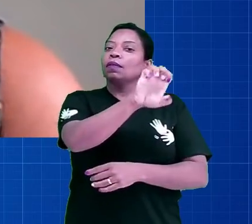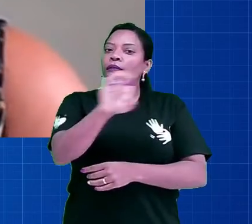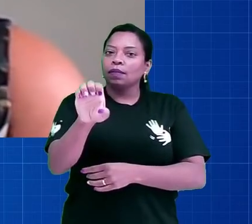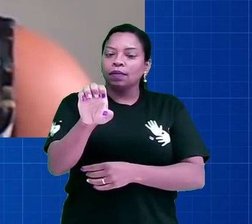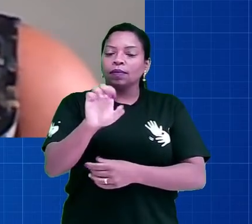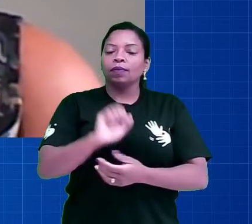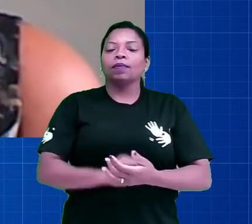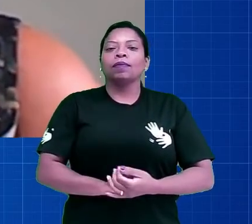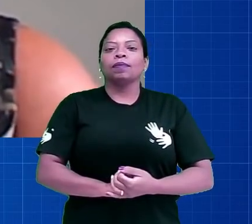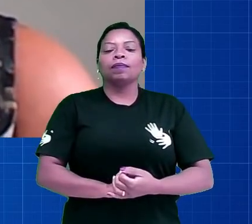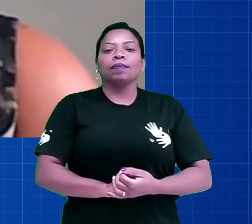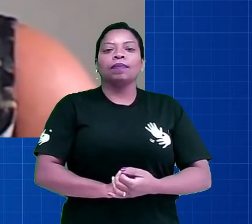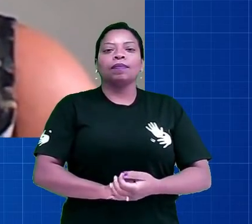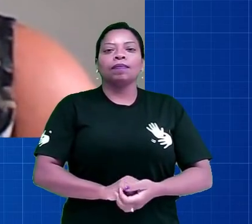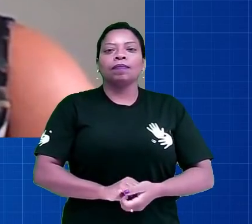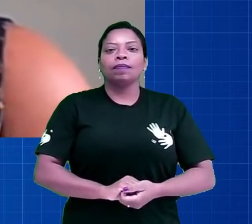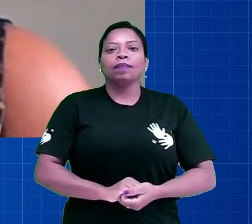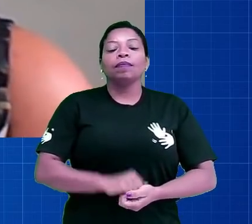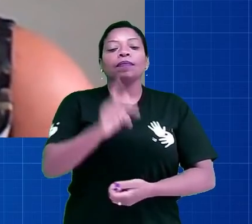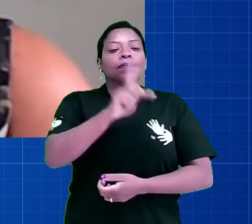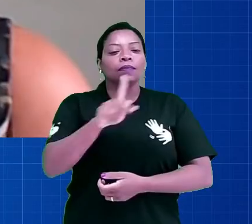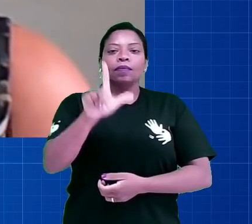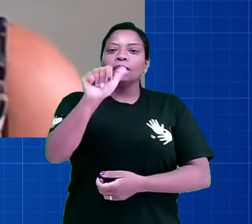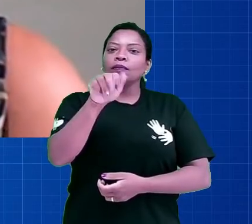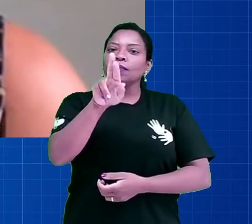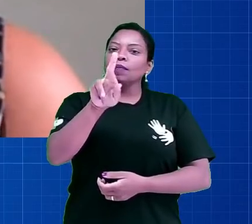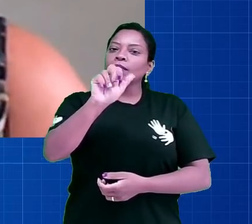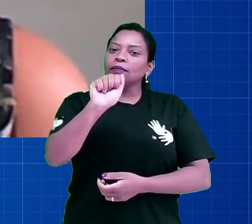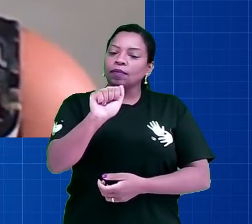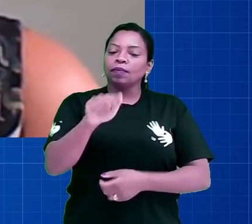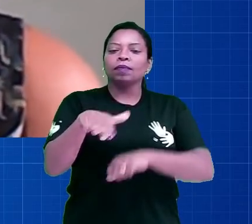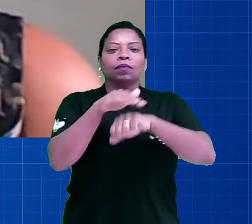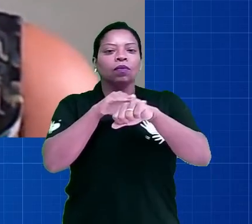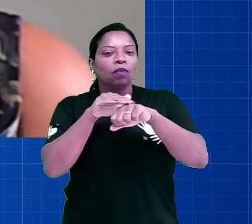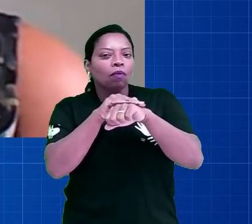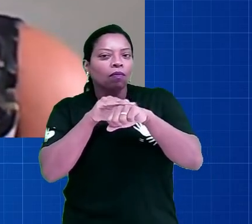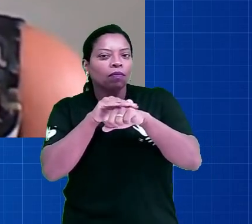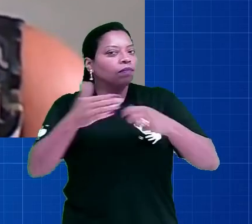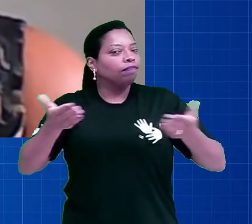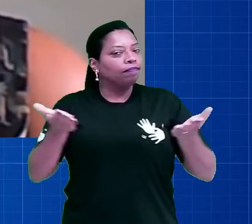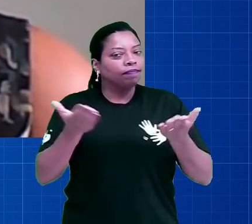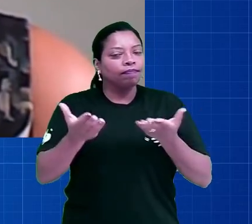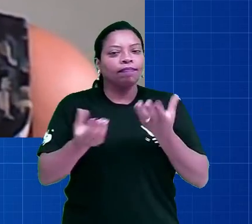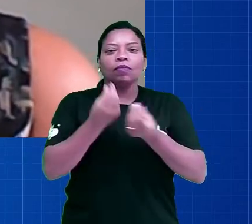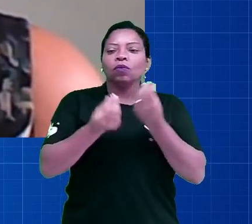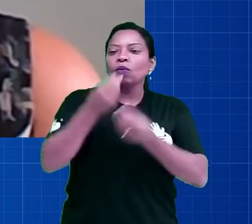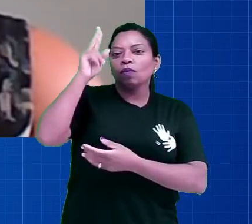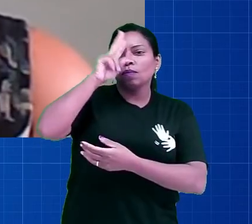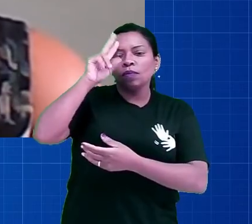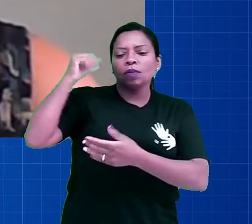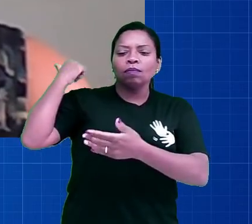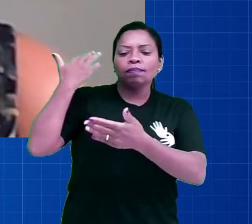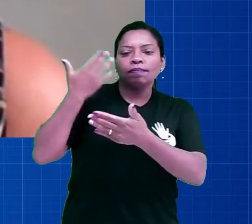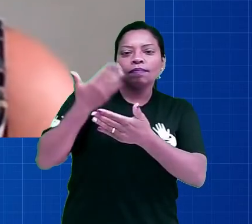educação infantil e o atendimento no AE que eles realizam. Então, a professora Laura quer conversar um pouquinho